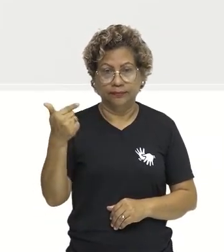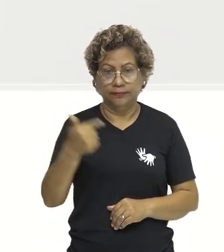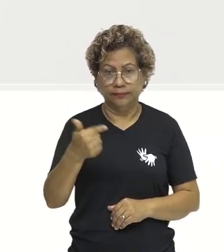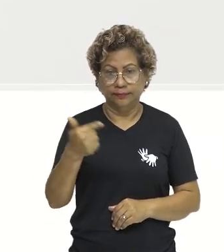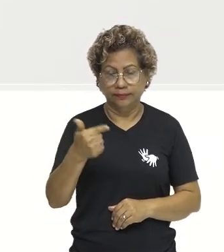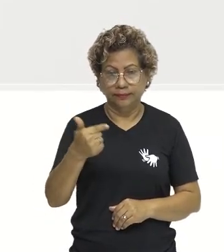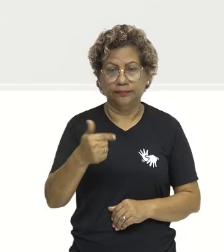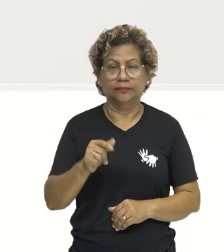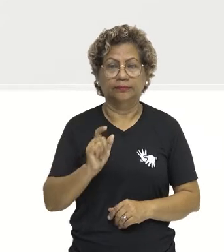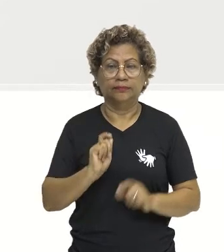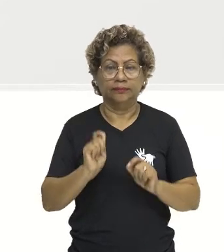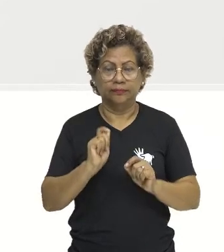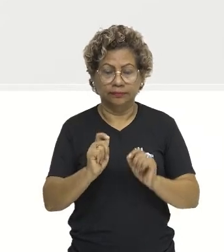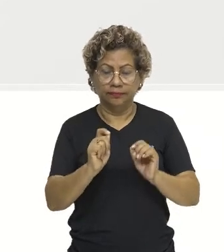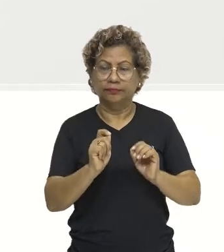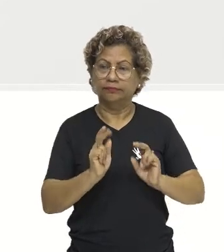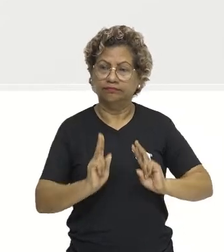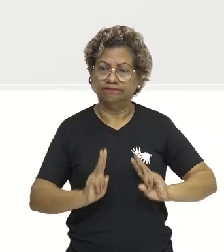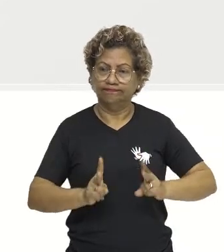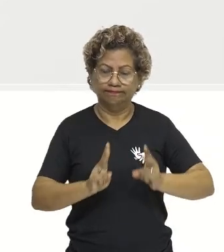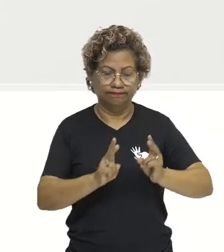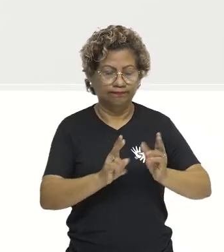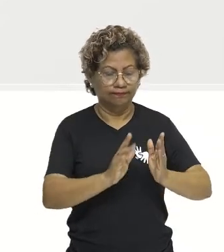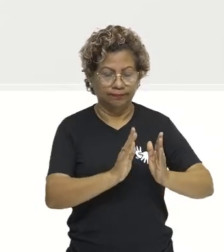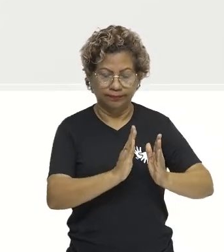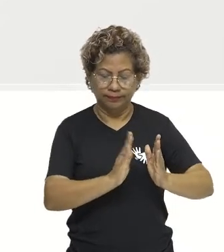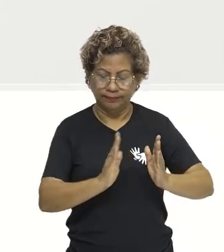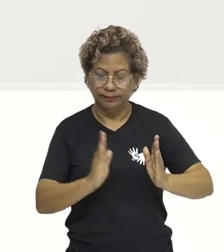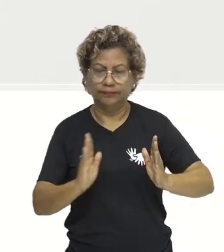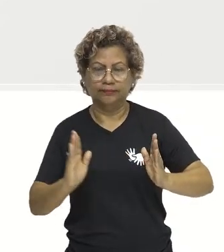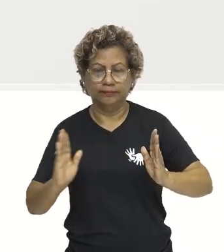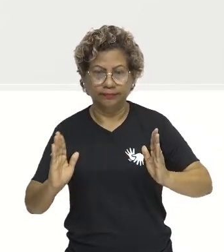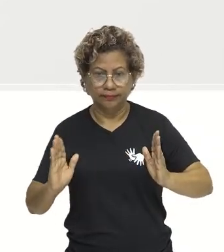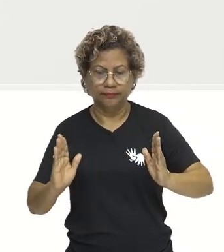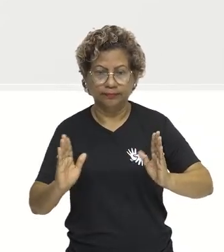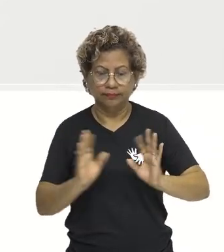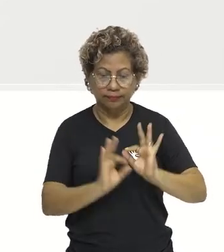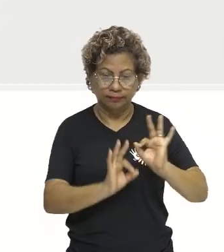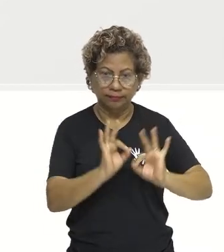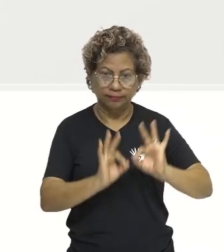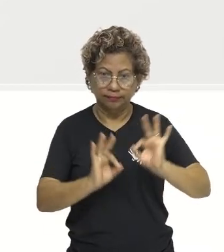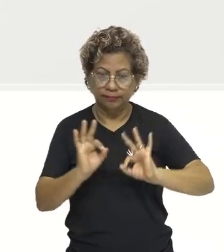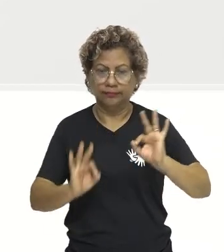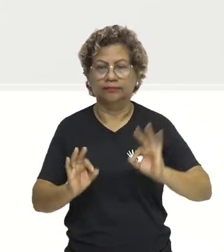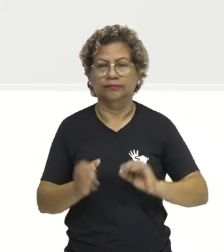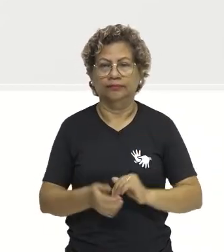a massa, ela vale 2 quilogramas, que eu transformo